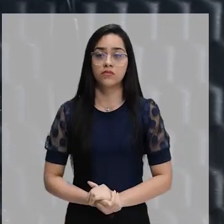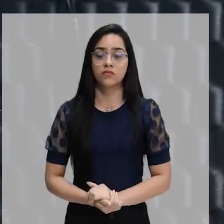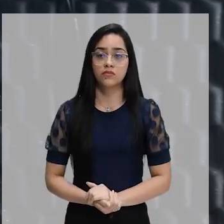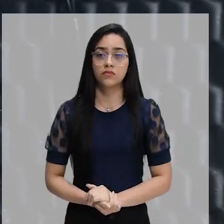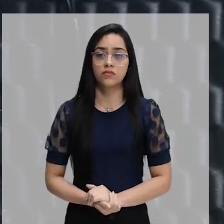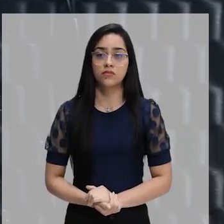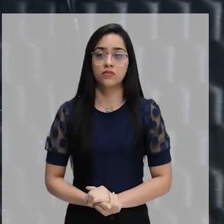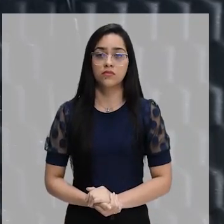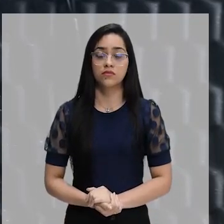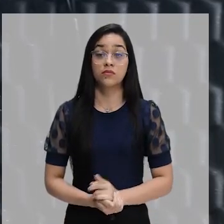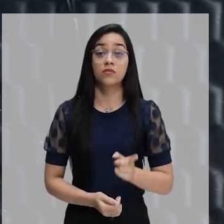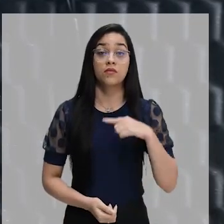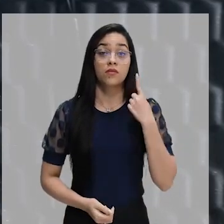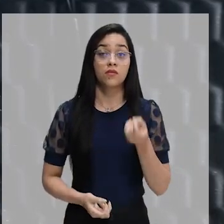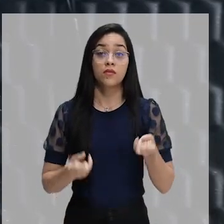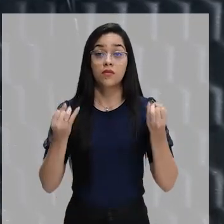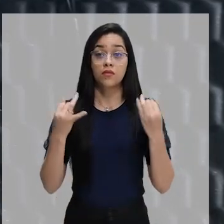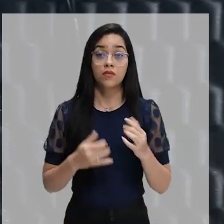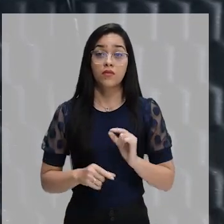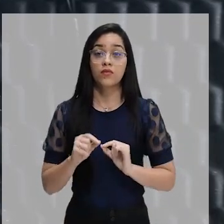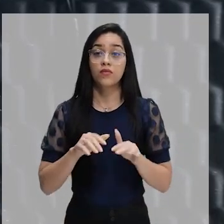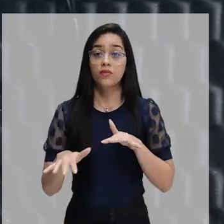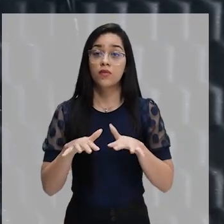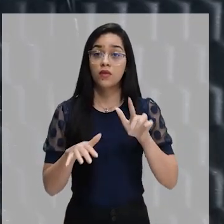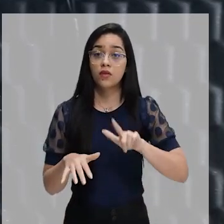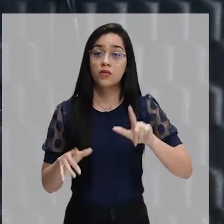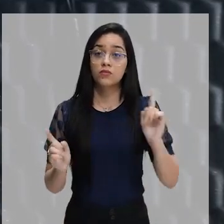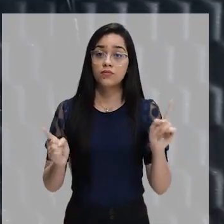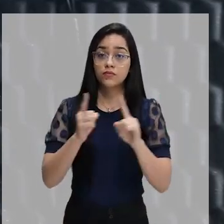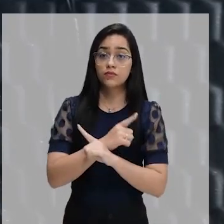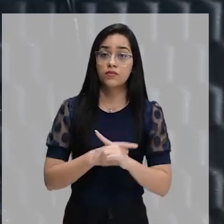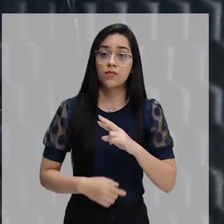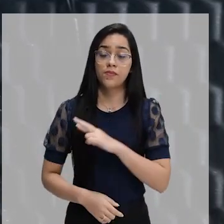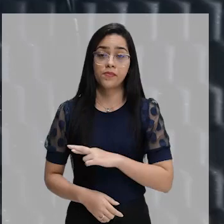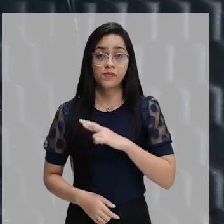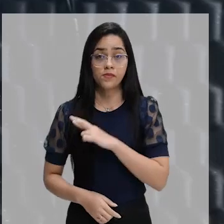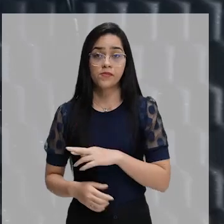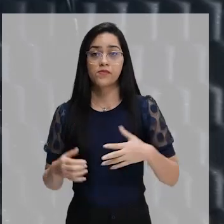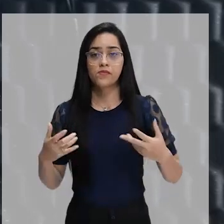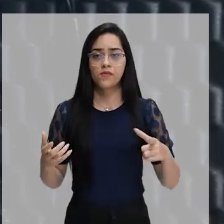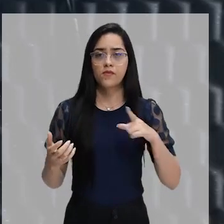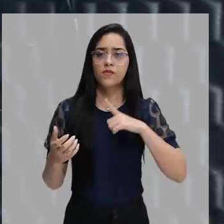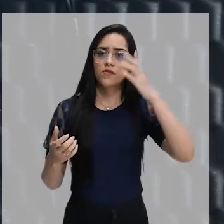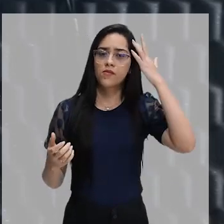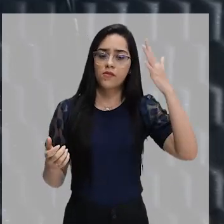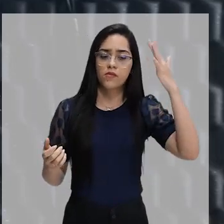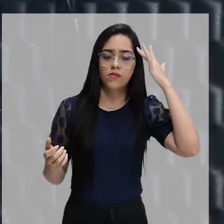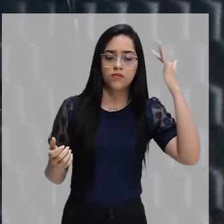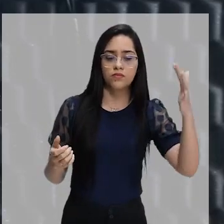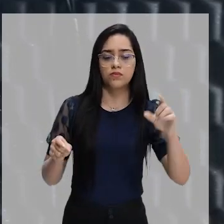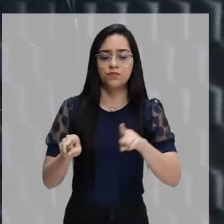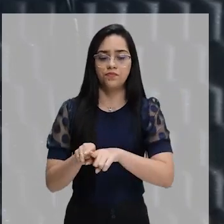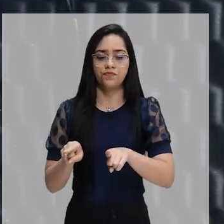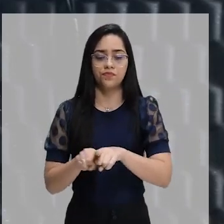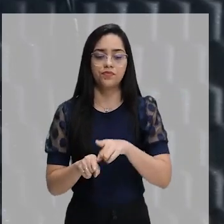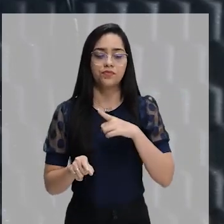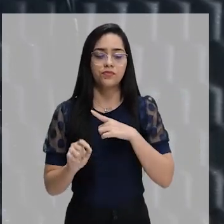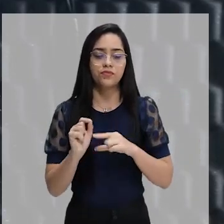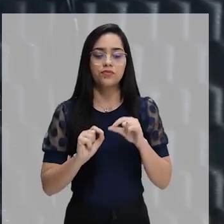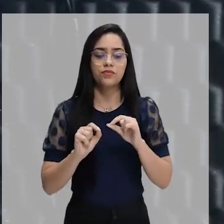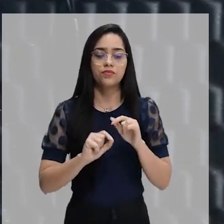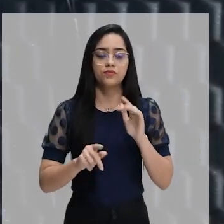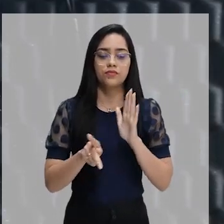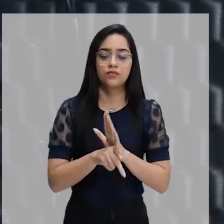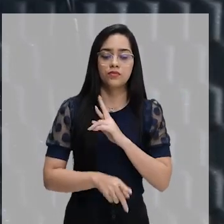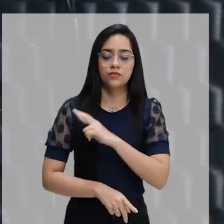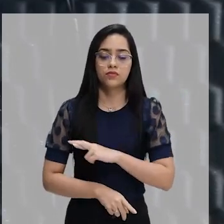revolucionária. Gente, nós estamos falando de um movimento literário que se opõe ao romantismo, à idealização, aquela coisa mais